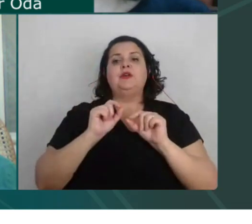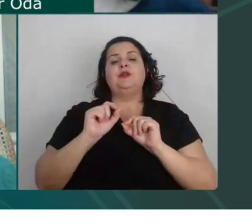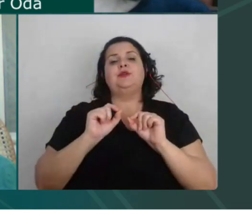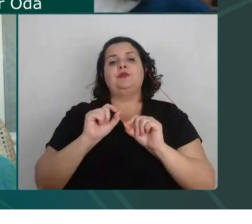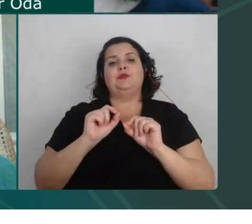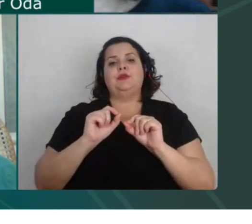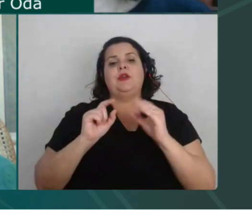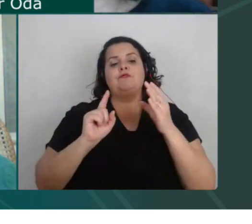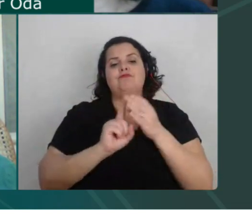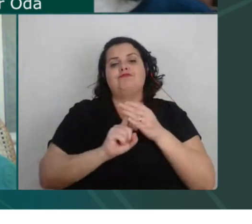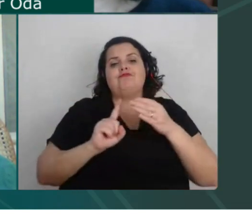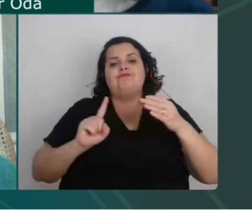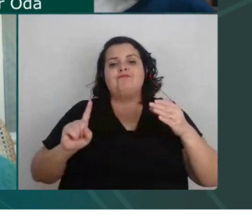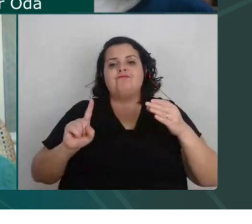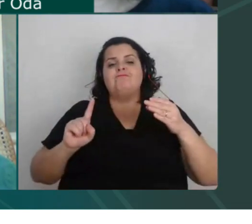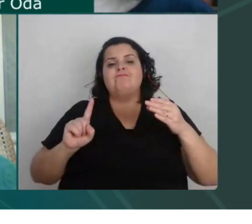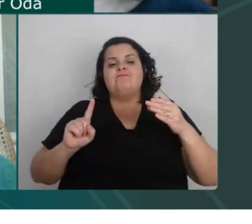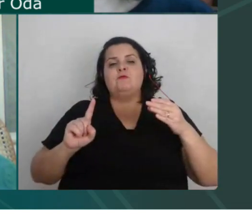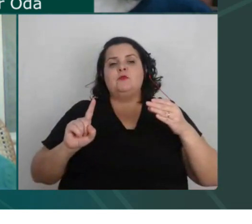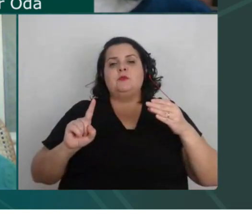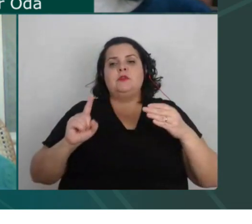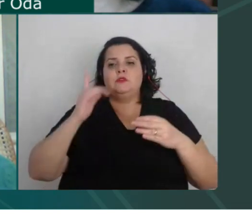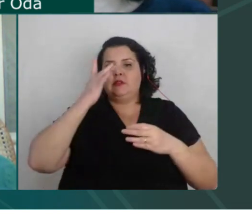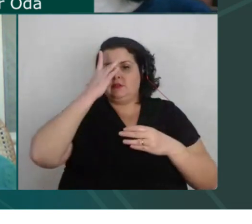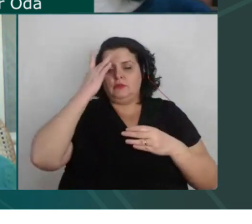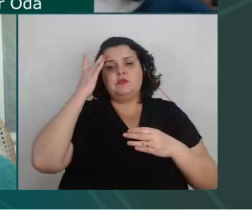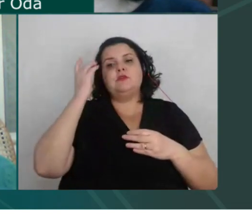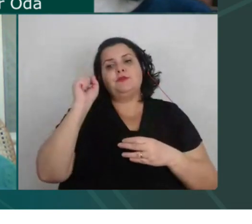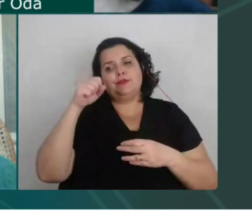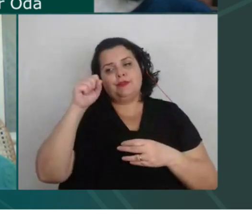pessoas que precisam sair de suas